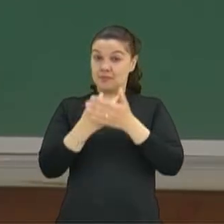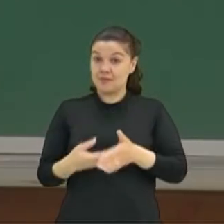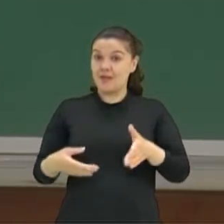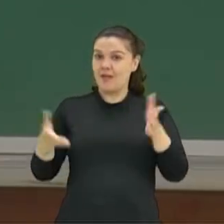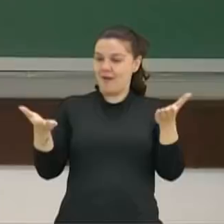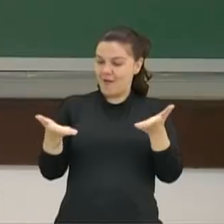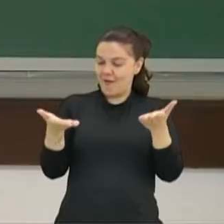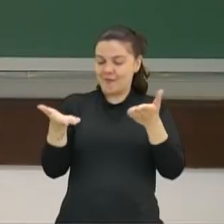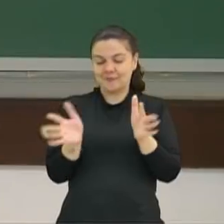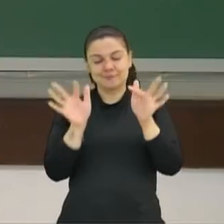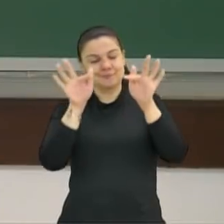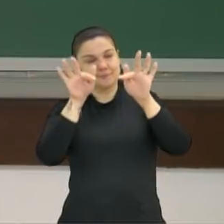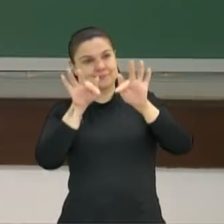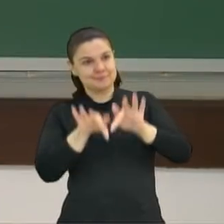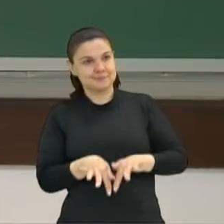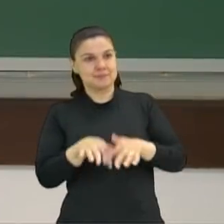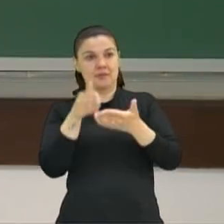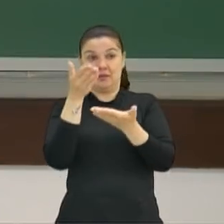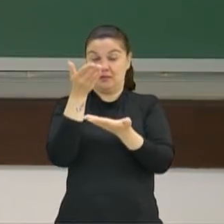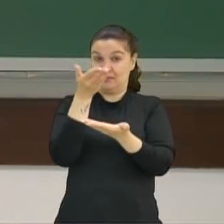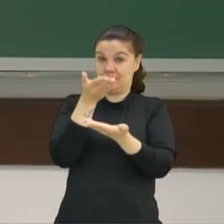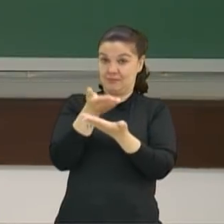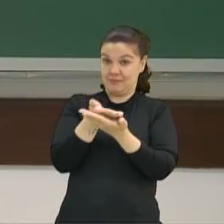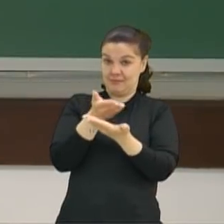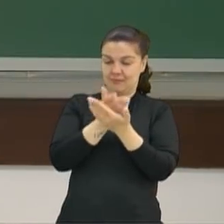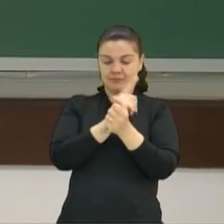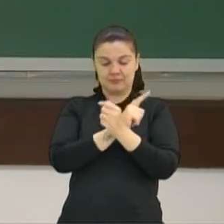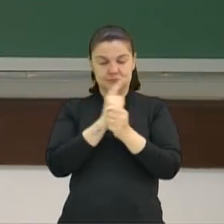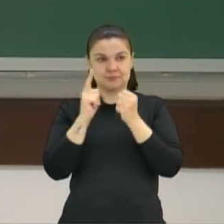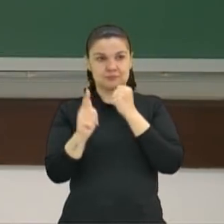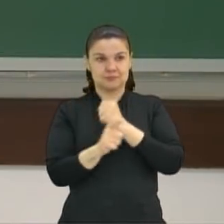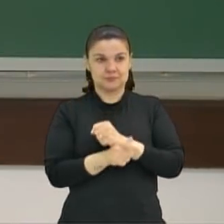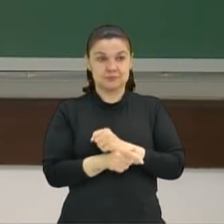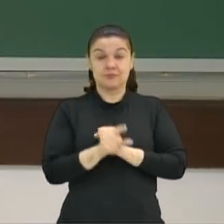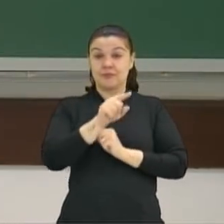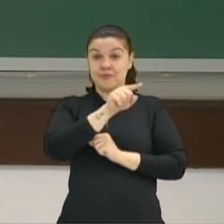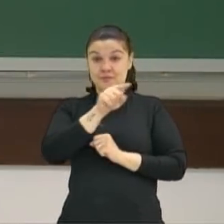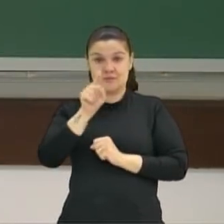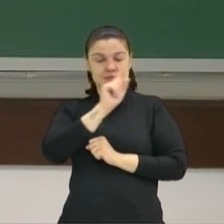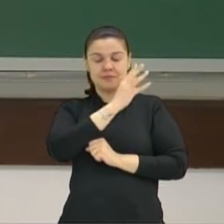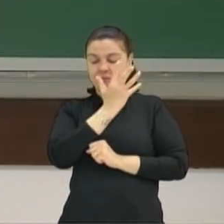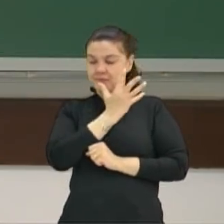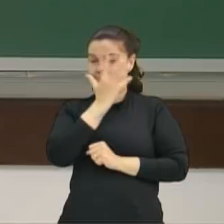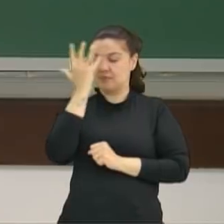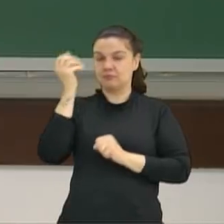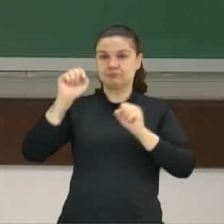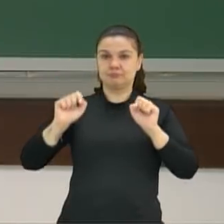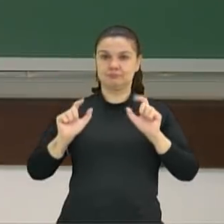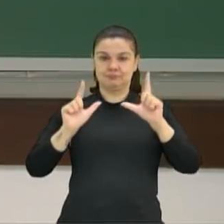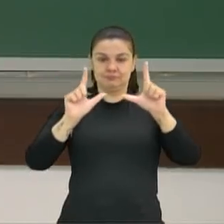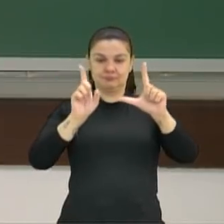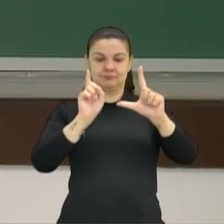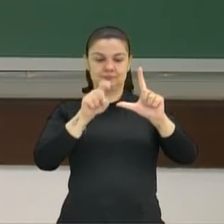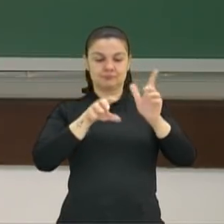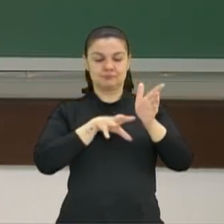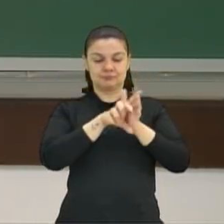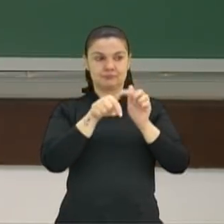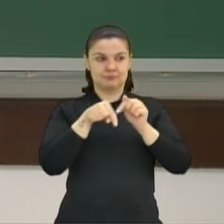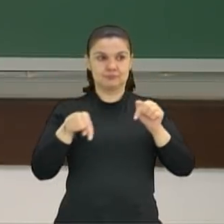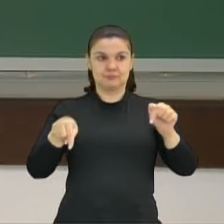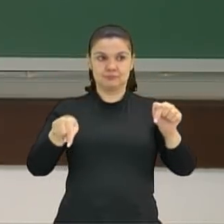Chegamos então, pessoal, ao final de mais uma aula de geografia. Só não esqueçam de acessar o Google